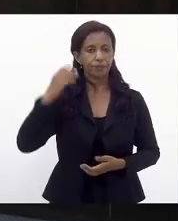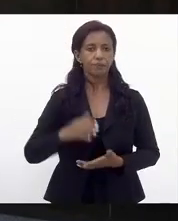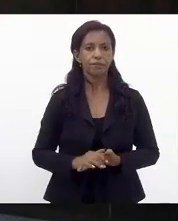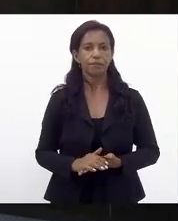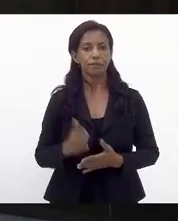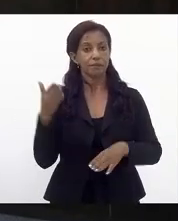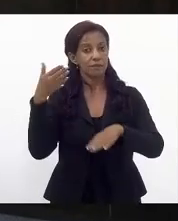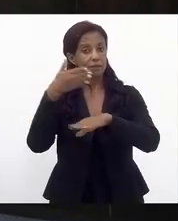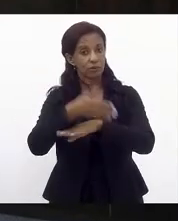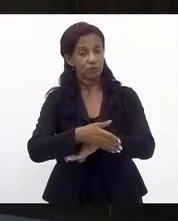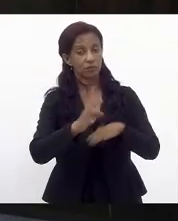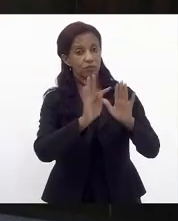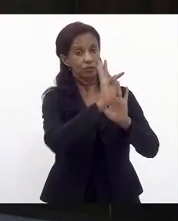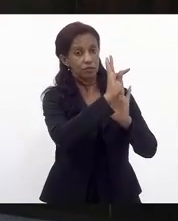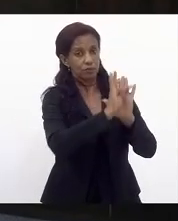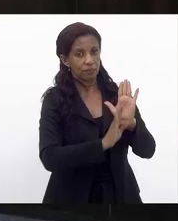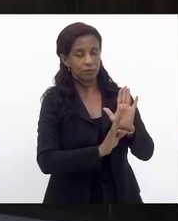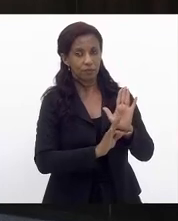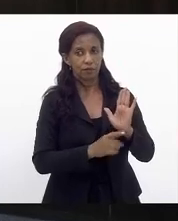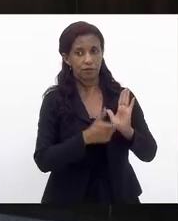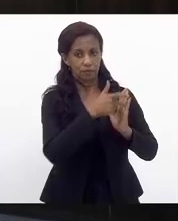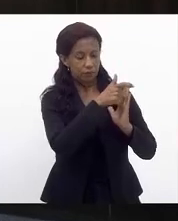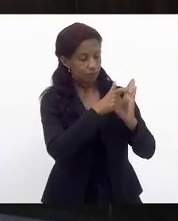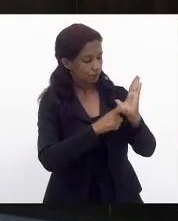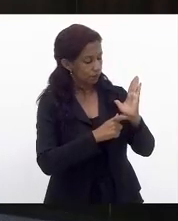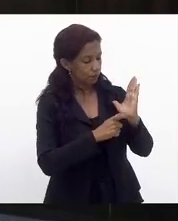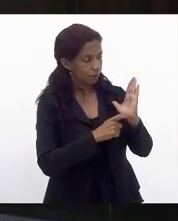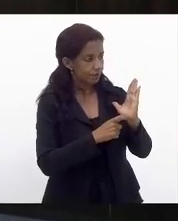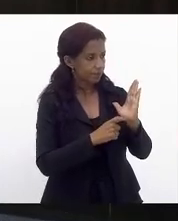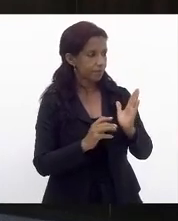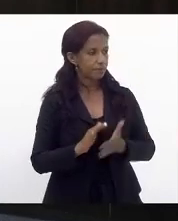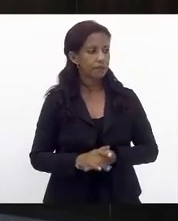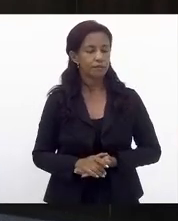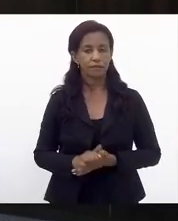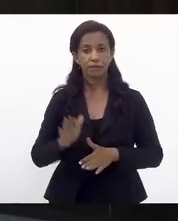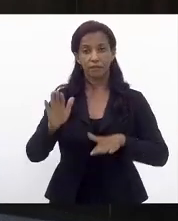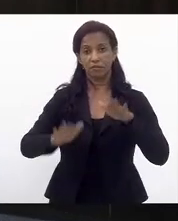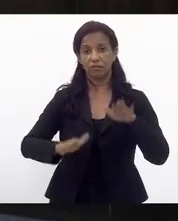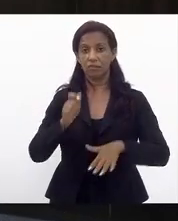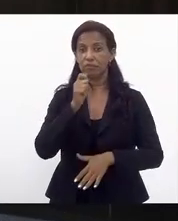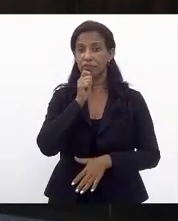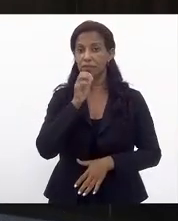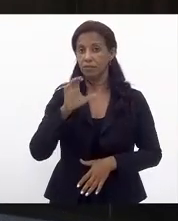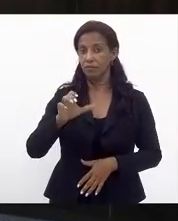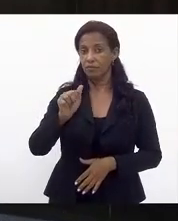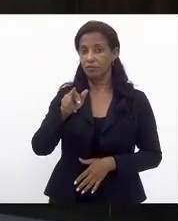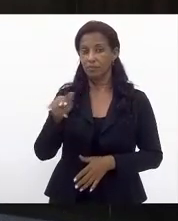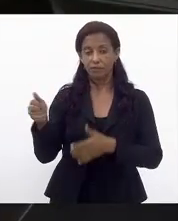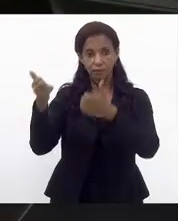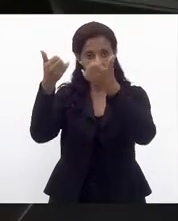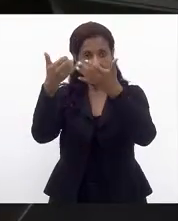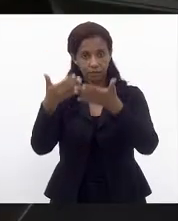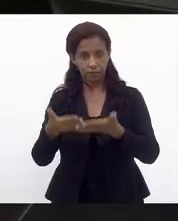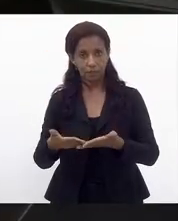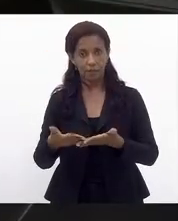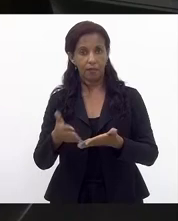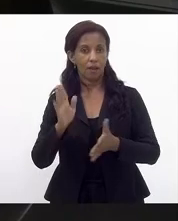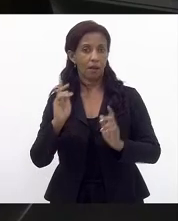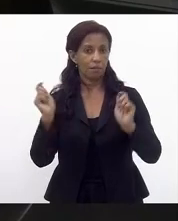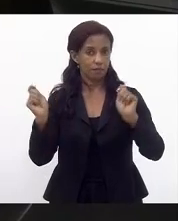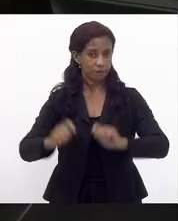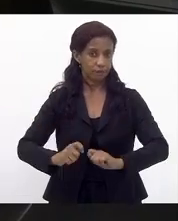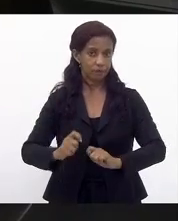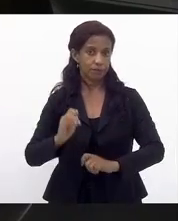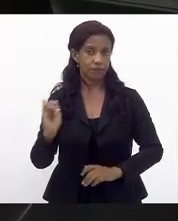entrou no texto né algo que ele dentemente não tem um caráter definitivo Mas é uma